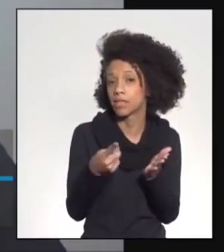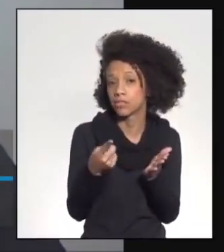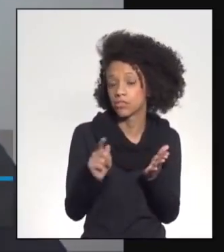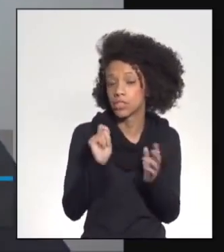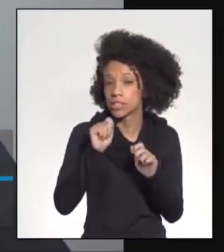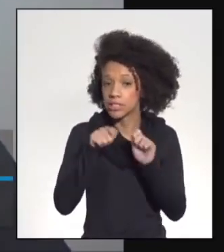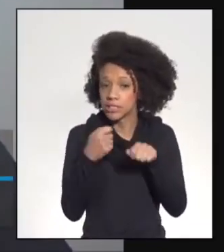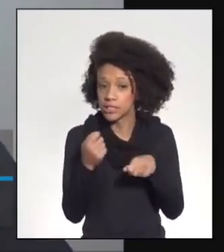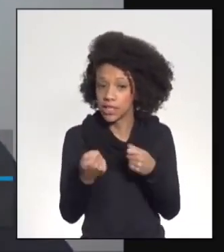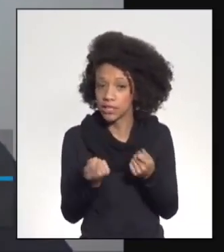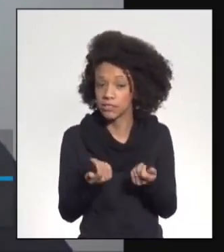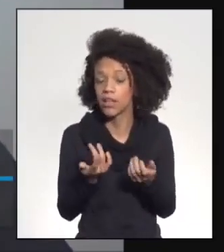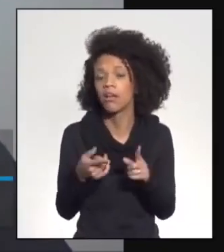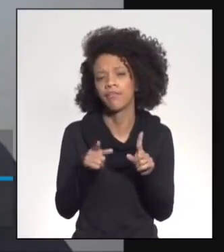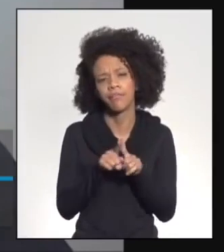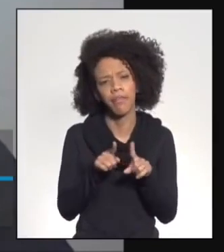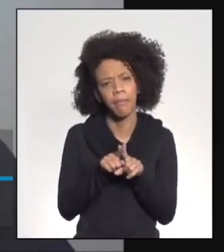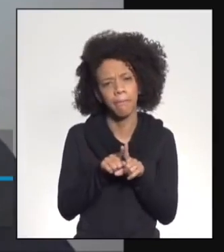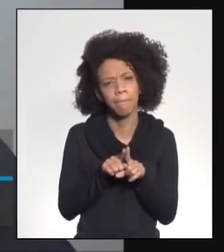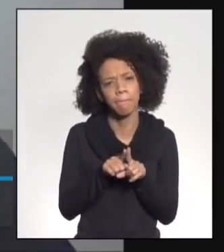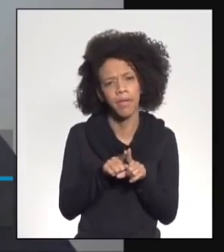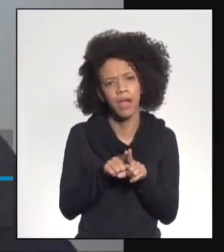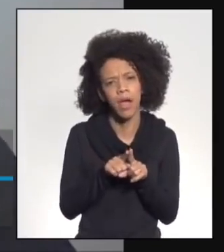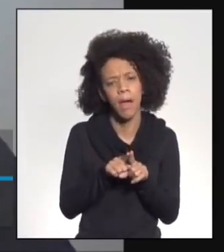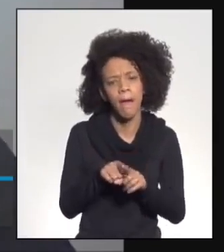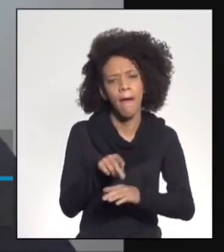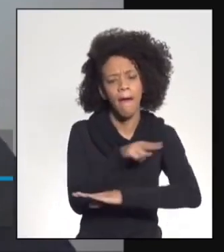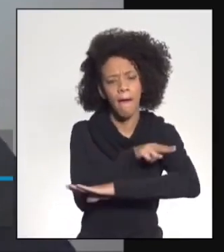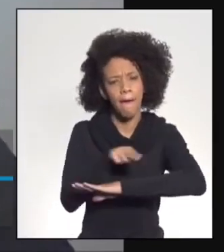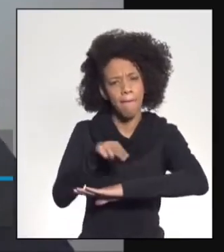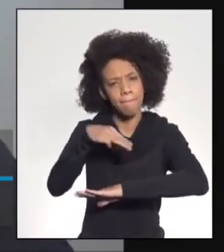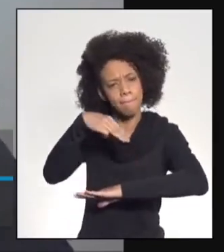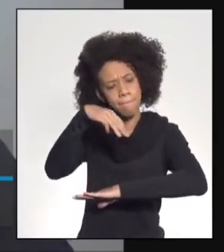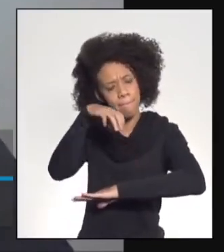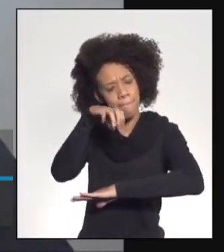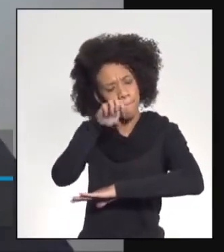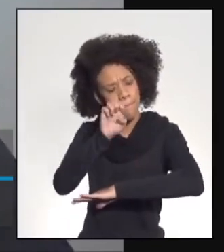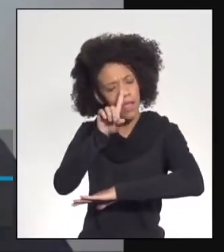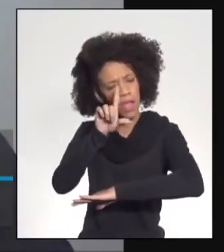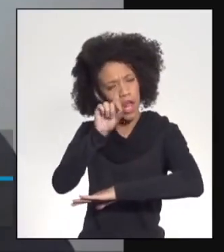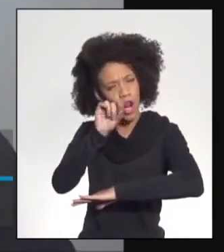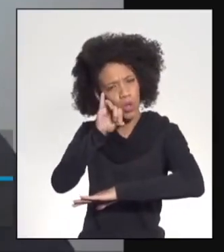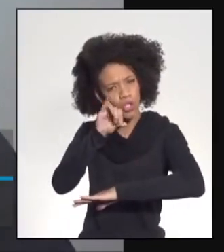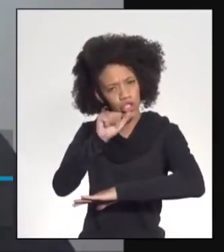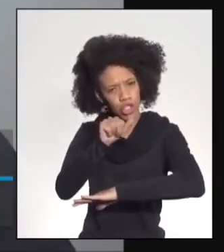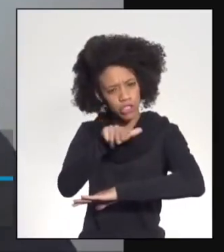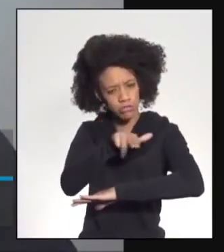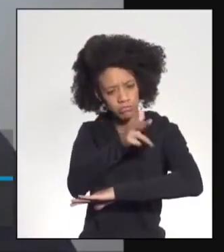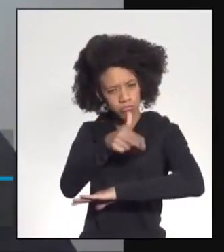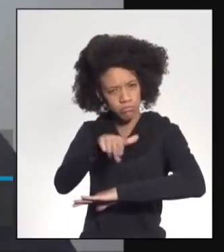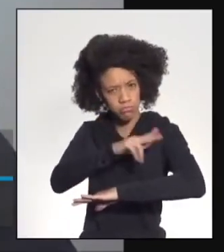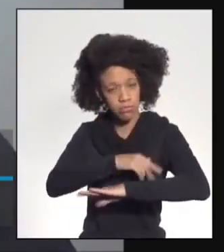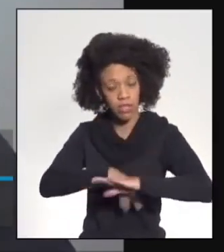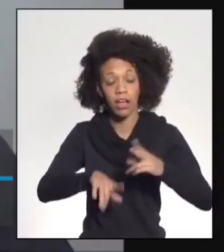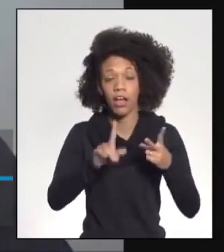símbolos. Colocaram também melodia, ritmo e harmonia. Olha que legal também